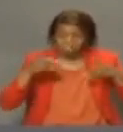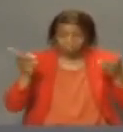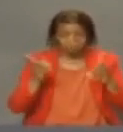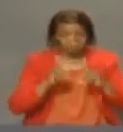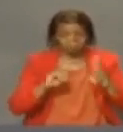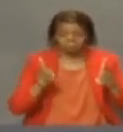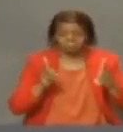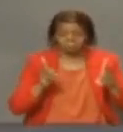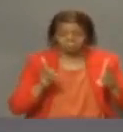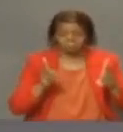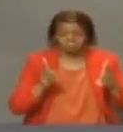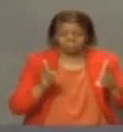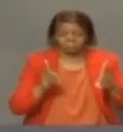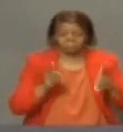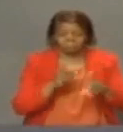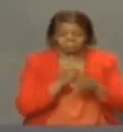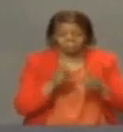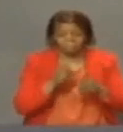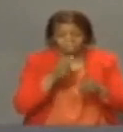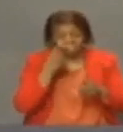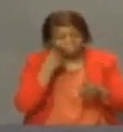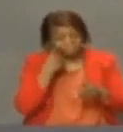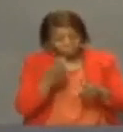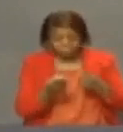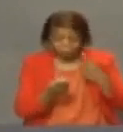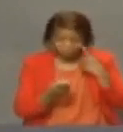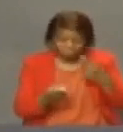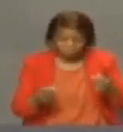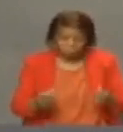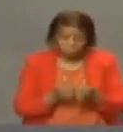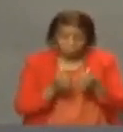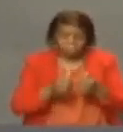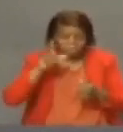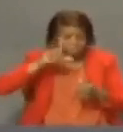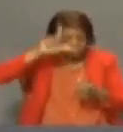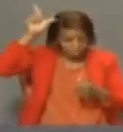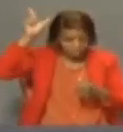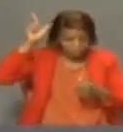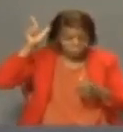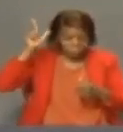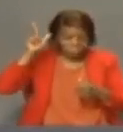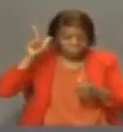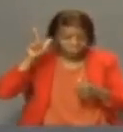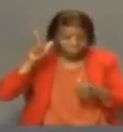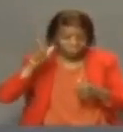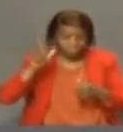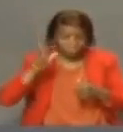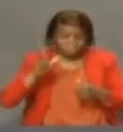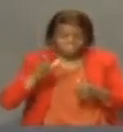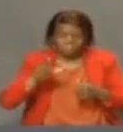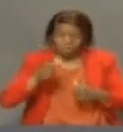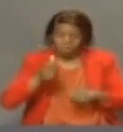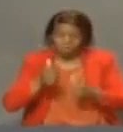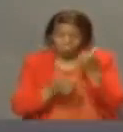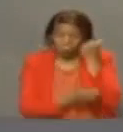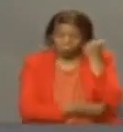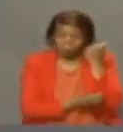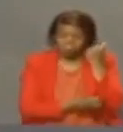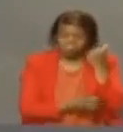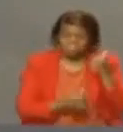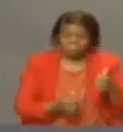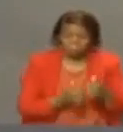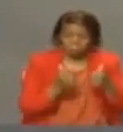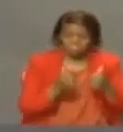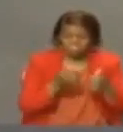a probabilidade de réplica do que se passou em Luanda pelo país fora as autoridades